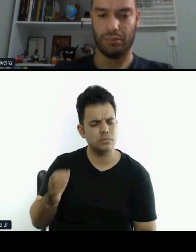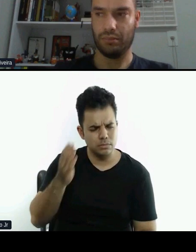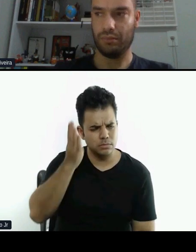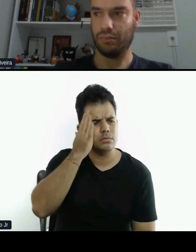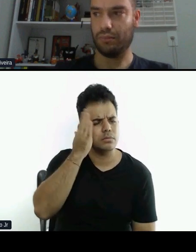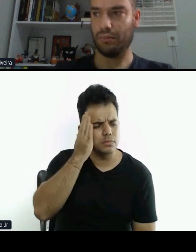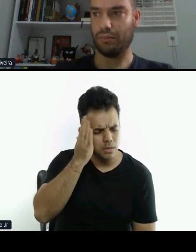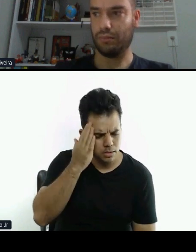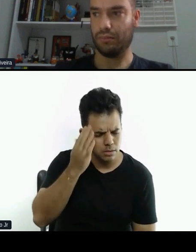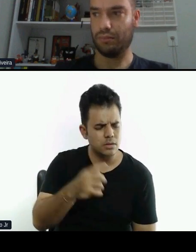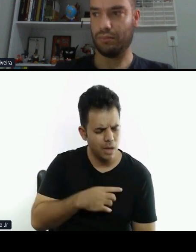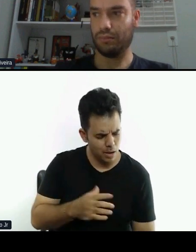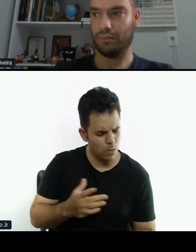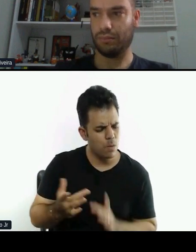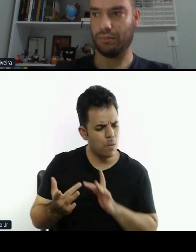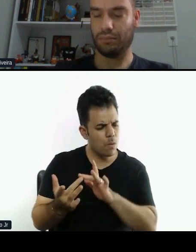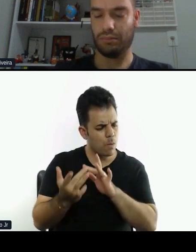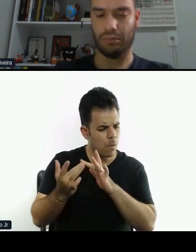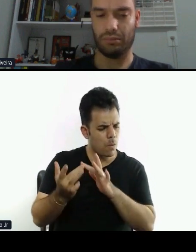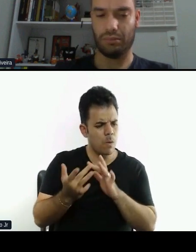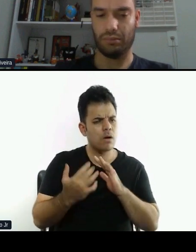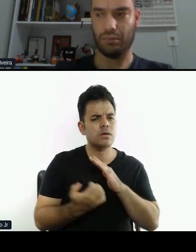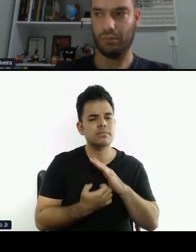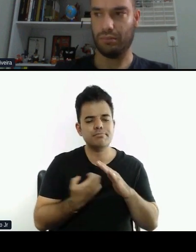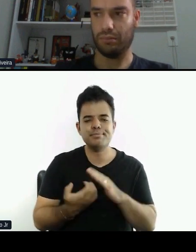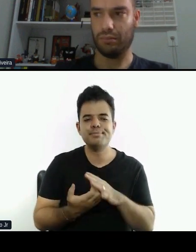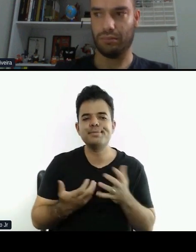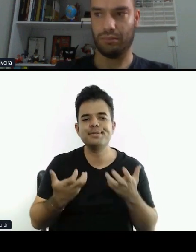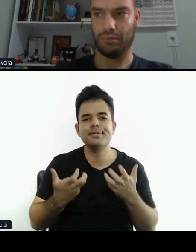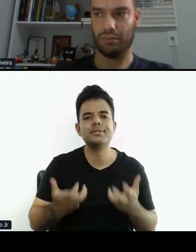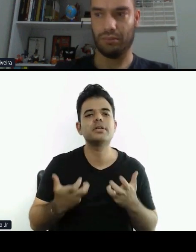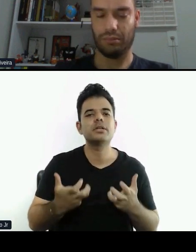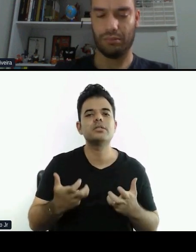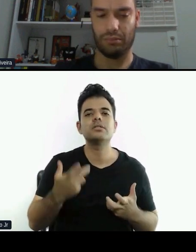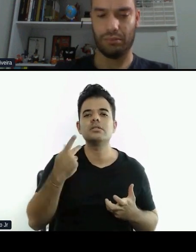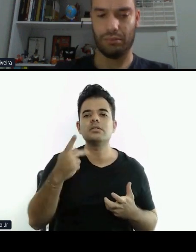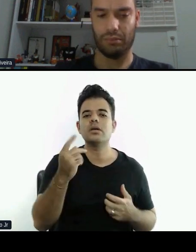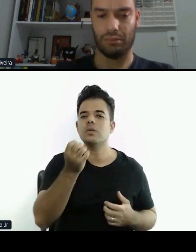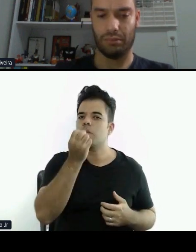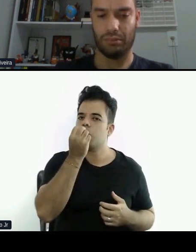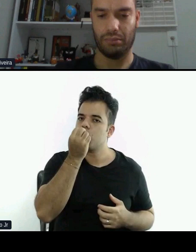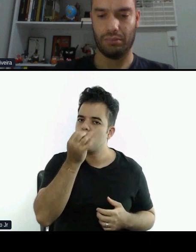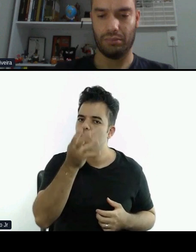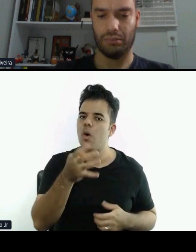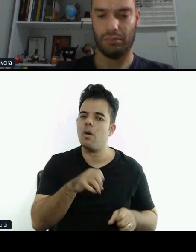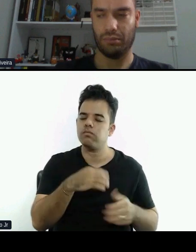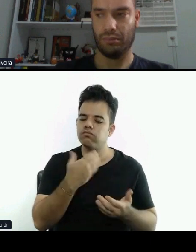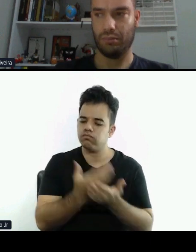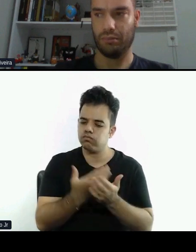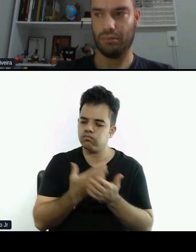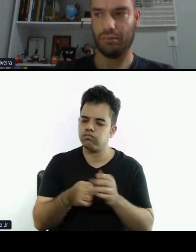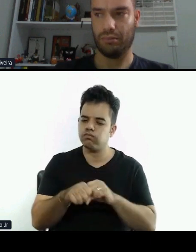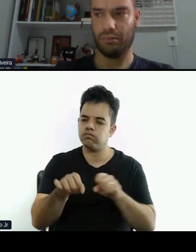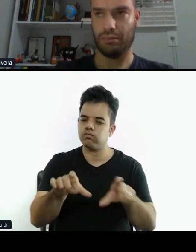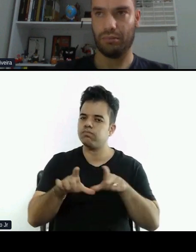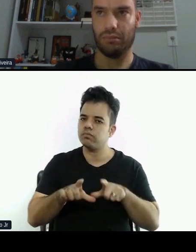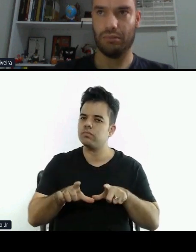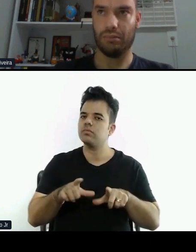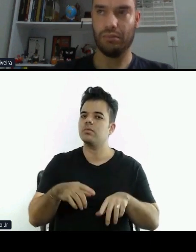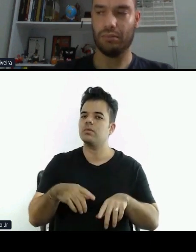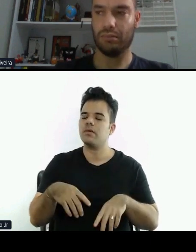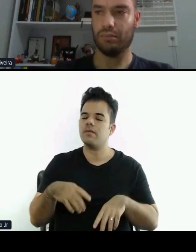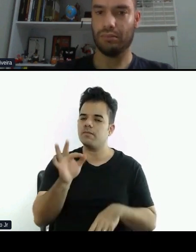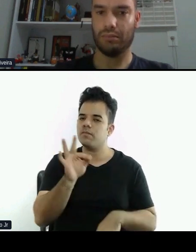com pessoas que as empresas querem você com uma boa formação, um curso superior,